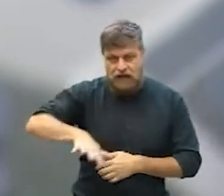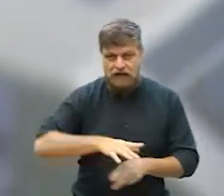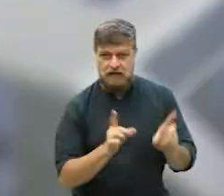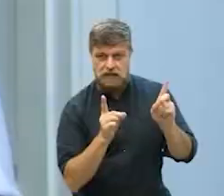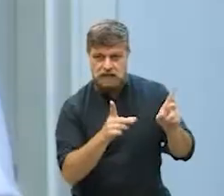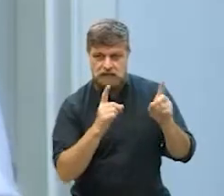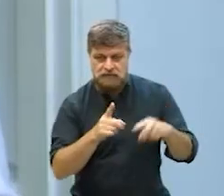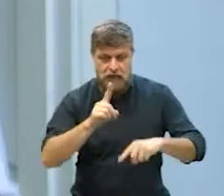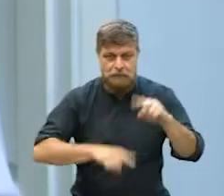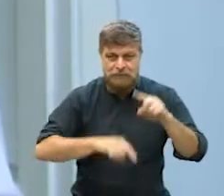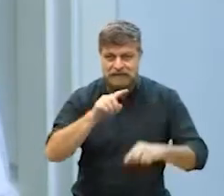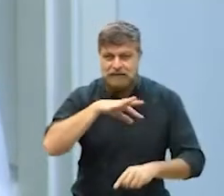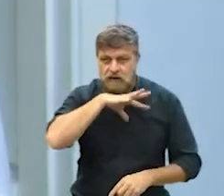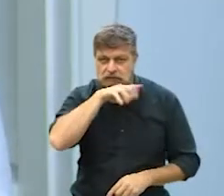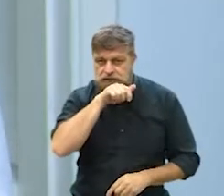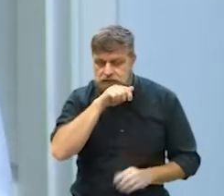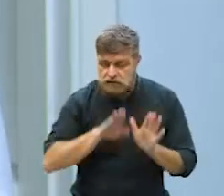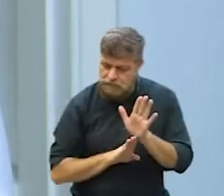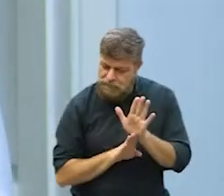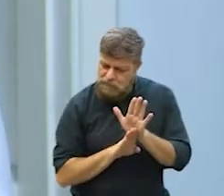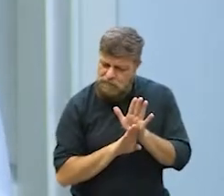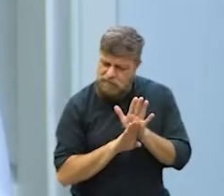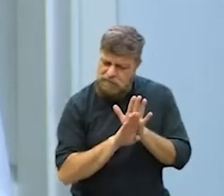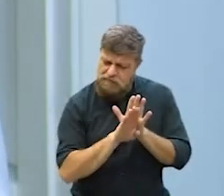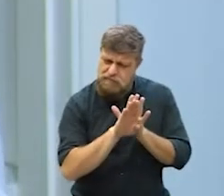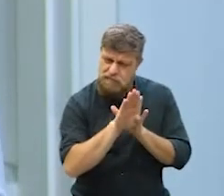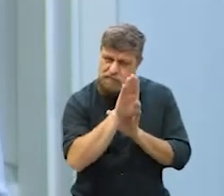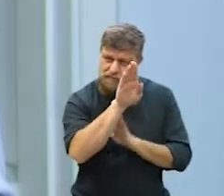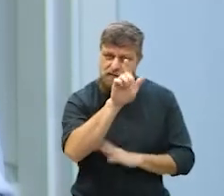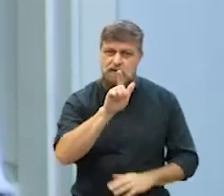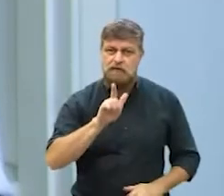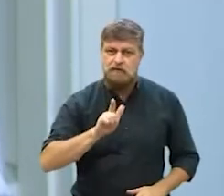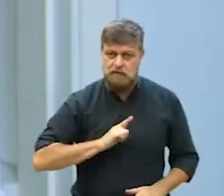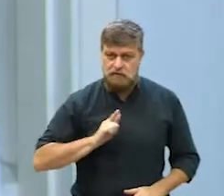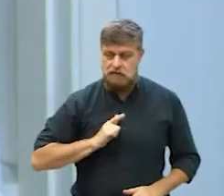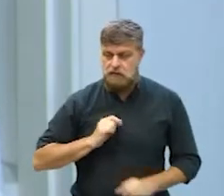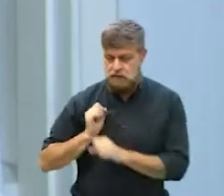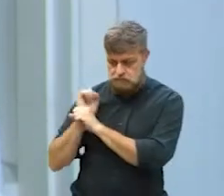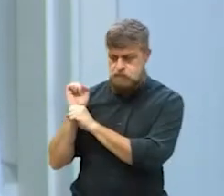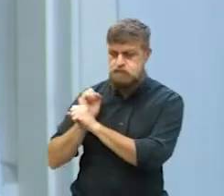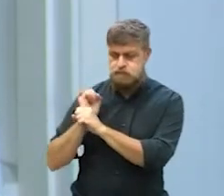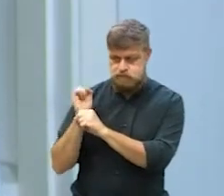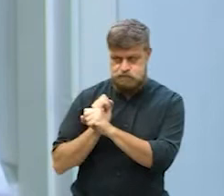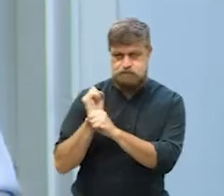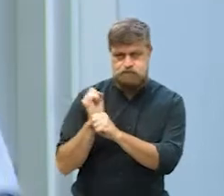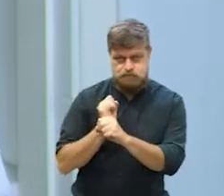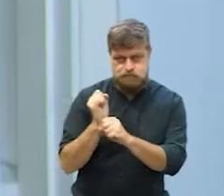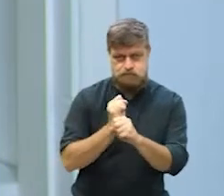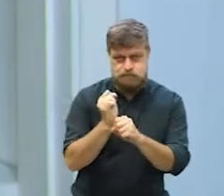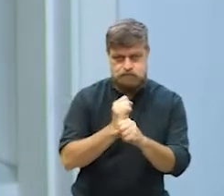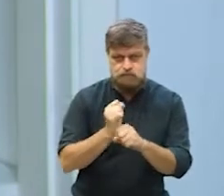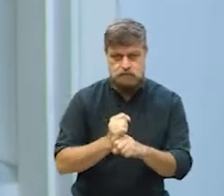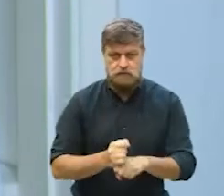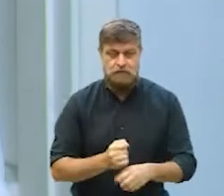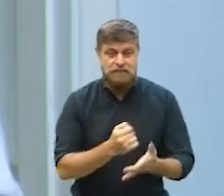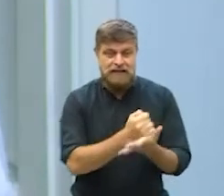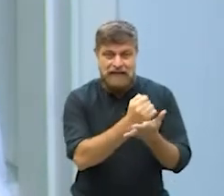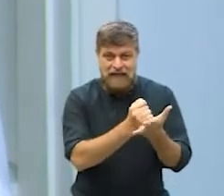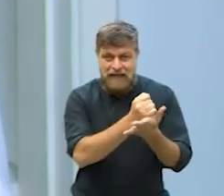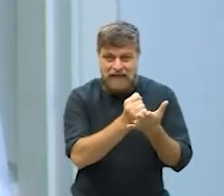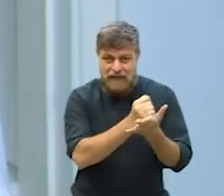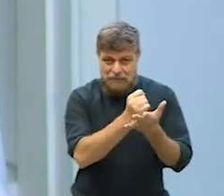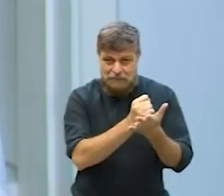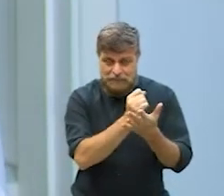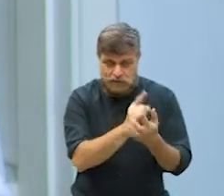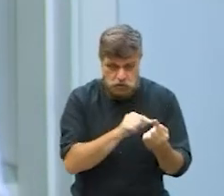O mercado pet, de um modo geral, no Brasil tem se evoluído e tem um crescimento até significativo ao longo dos últimos anos. A procura